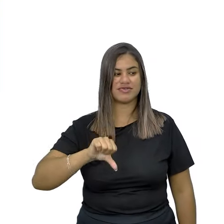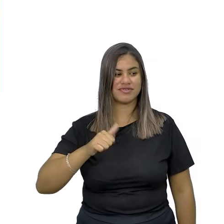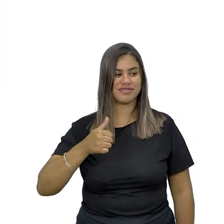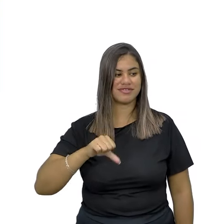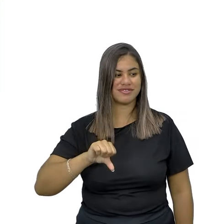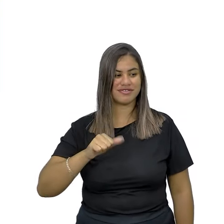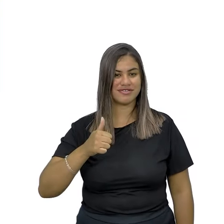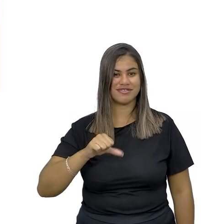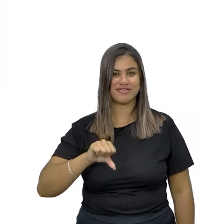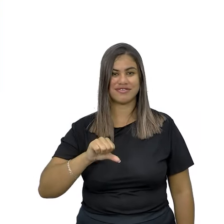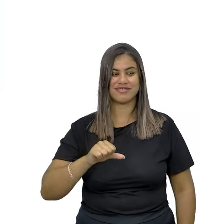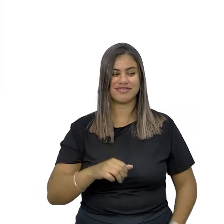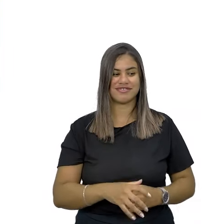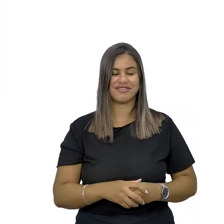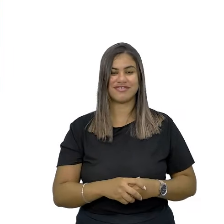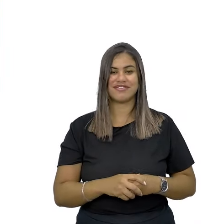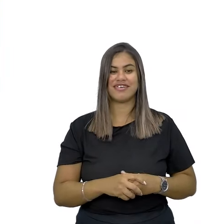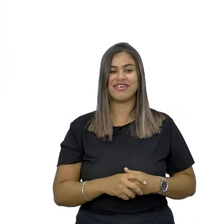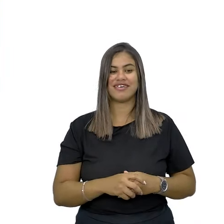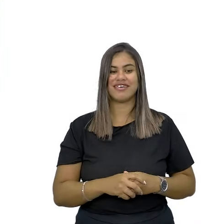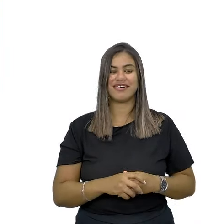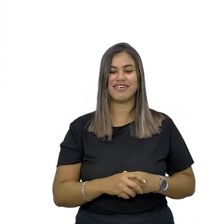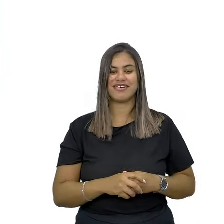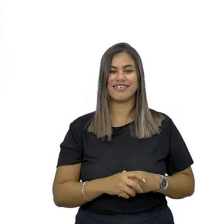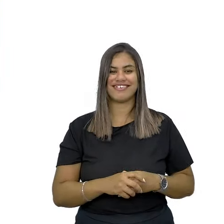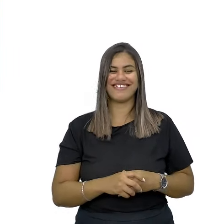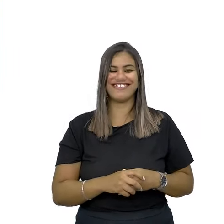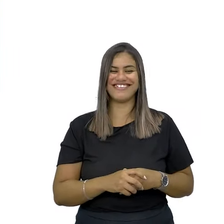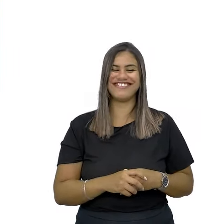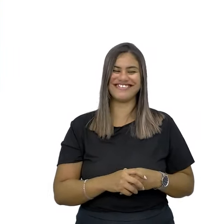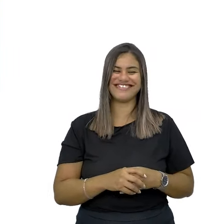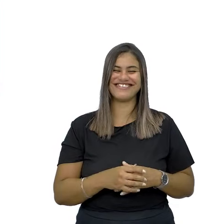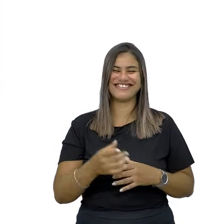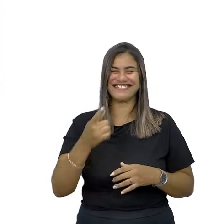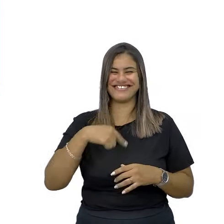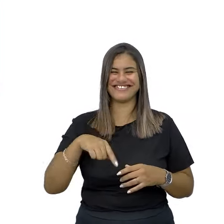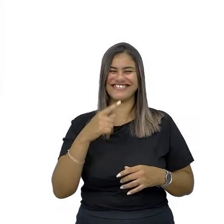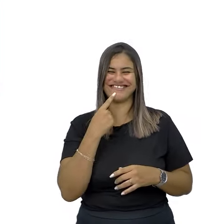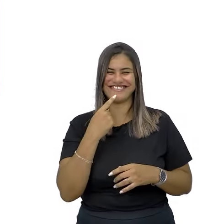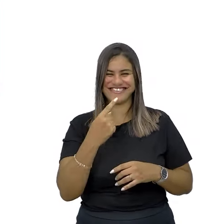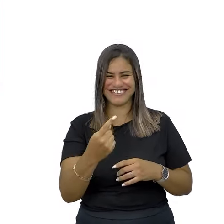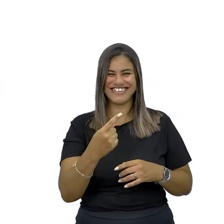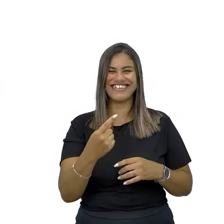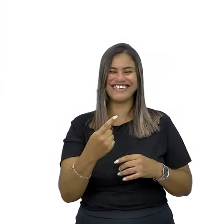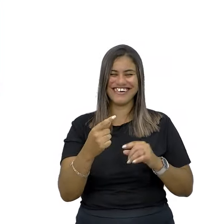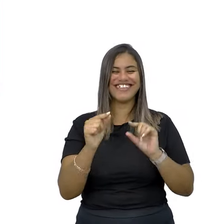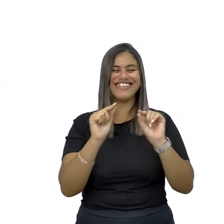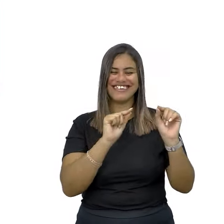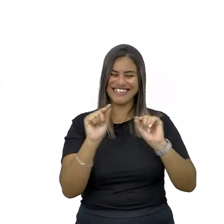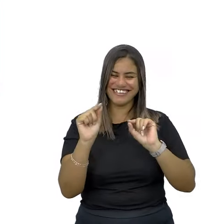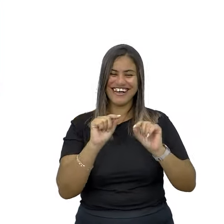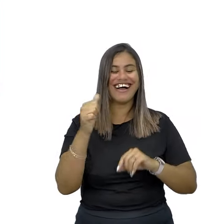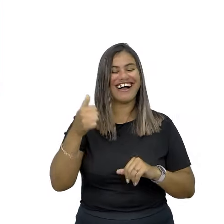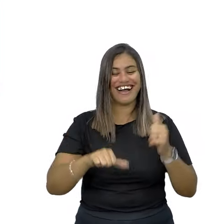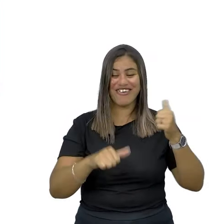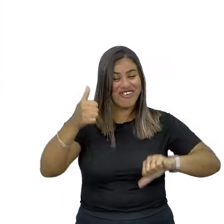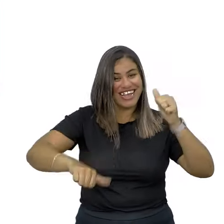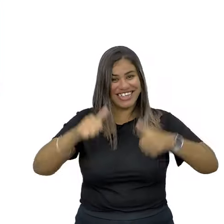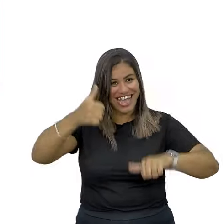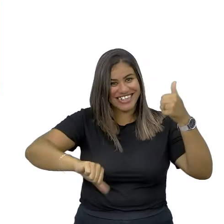Planejar a aplicação. Quando a gente diz planejar a aplicação, é planejar a parte logística mesmo, a